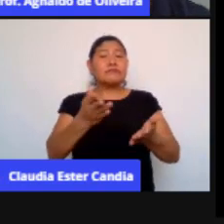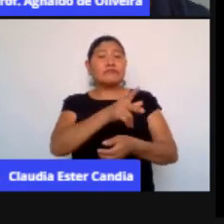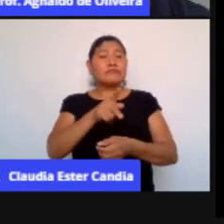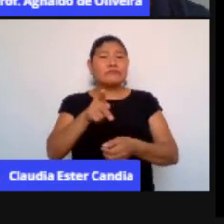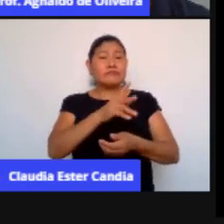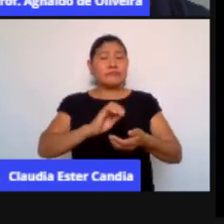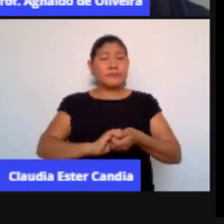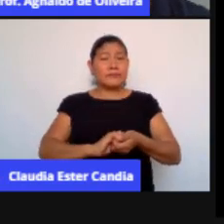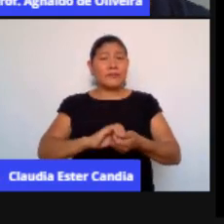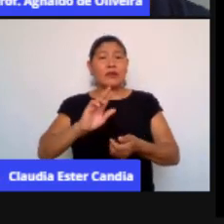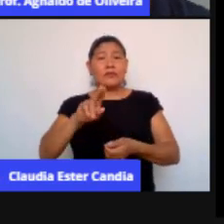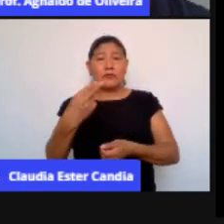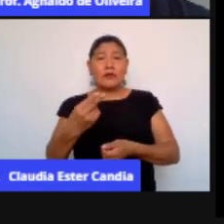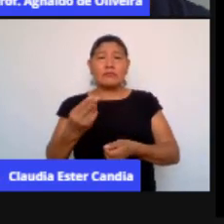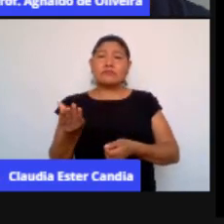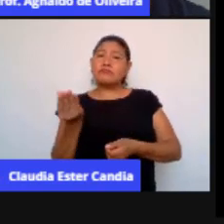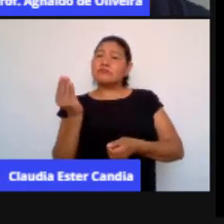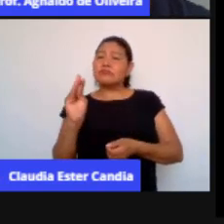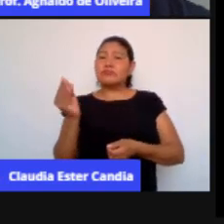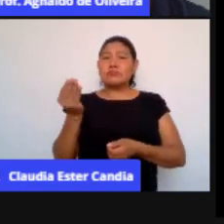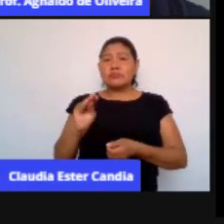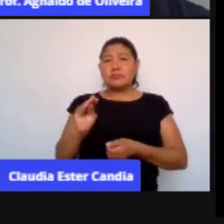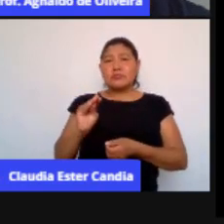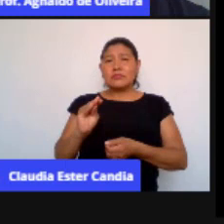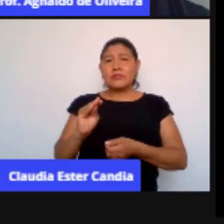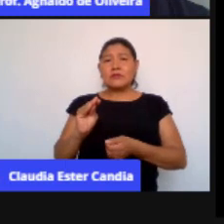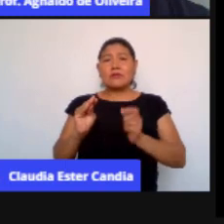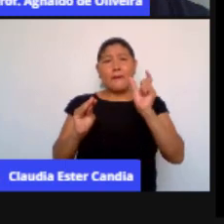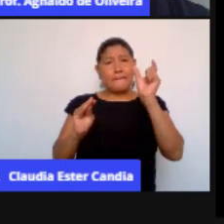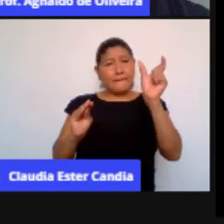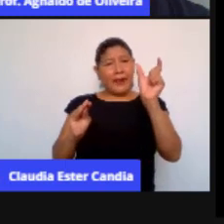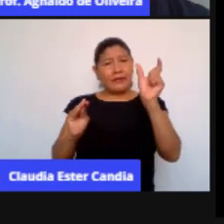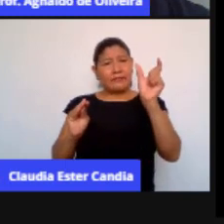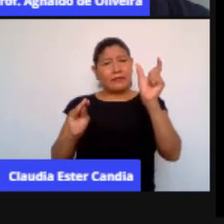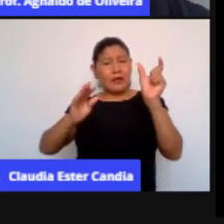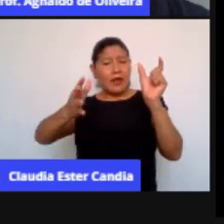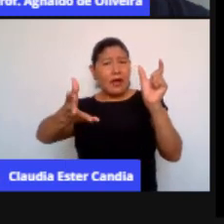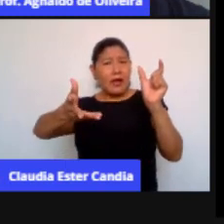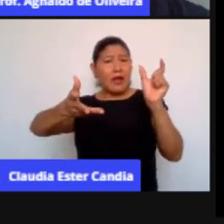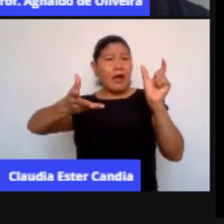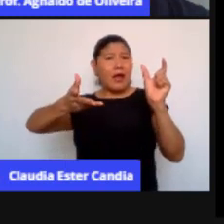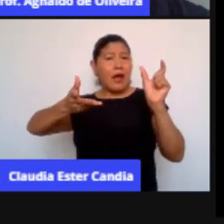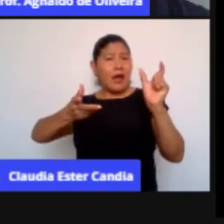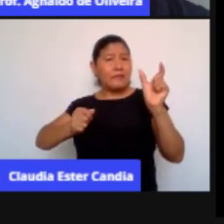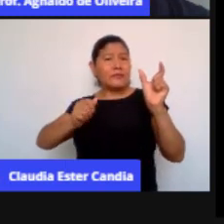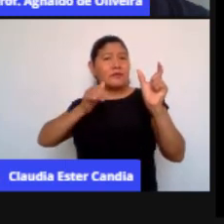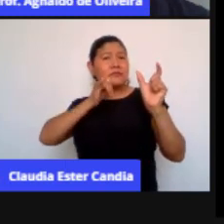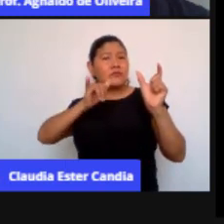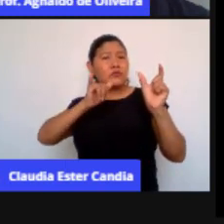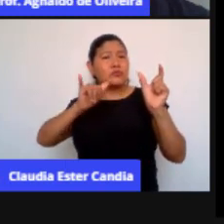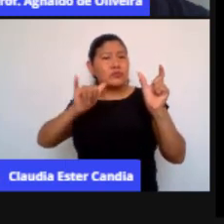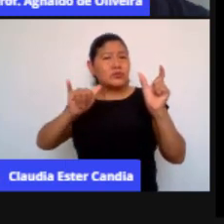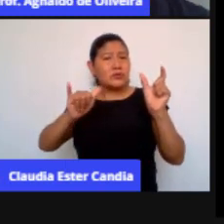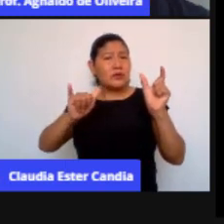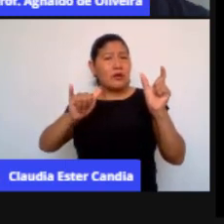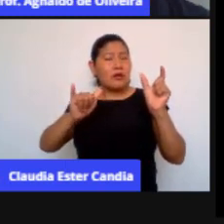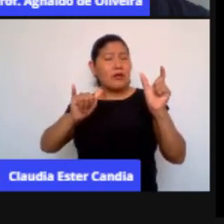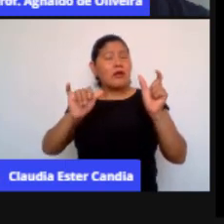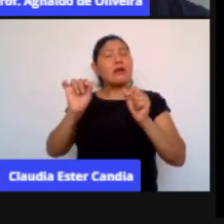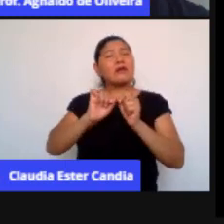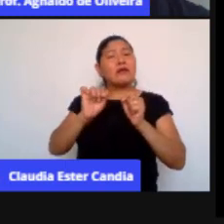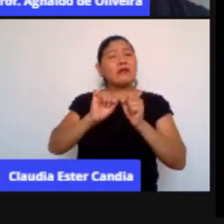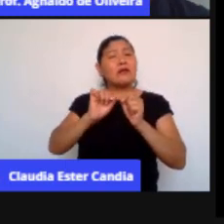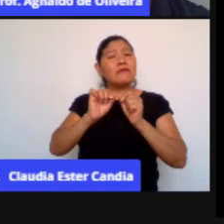gente chamou lá de habilidades indicadas, habilidades selecionadas para serem desenvolvidas durante o ano